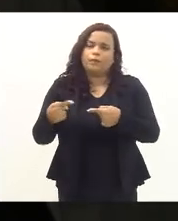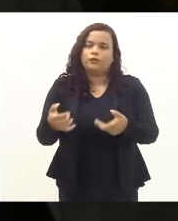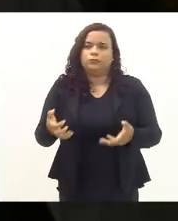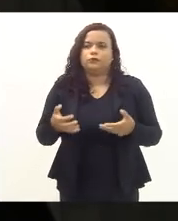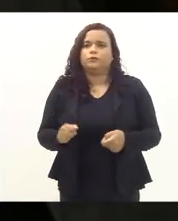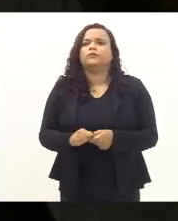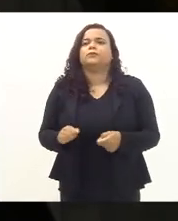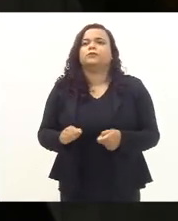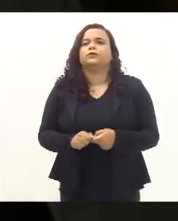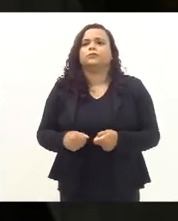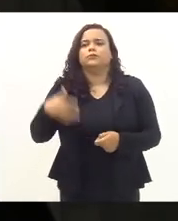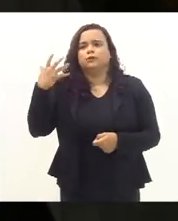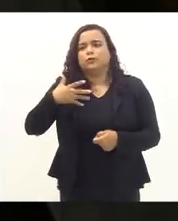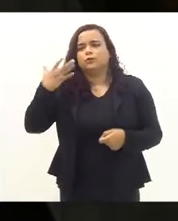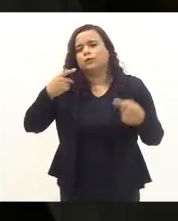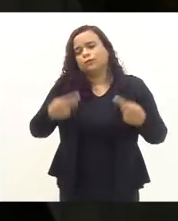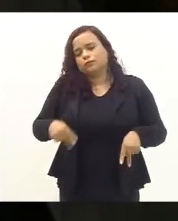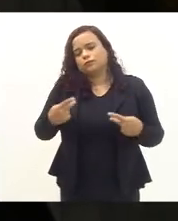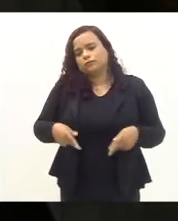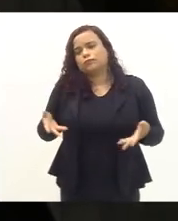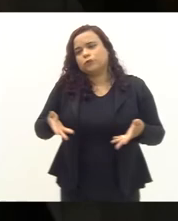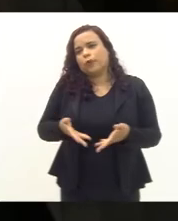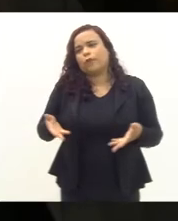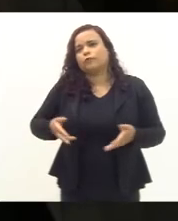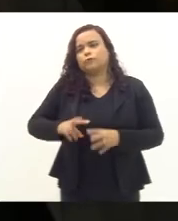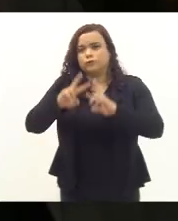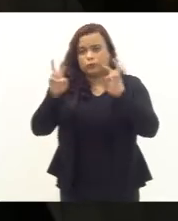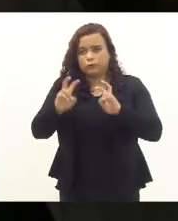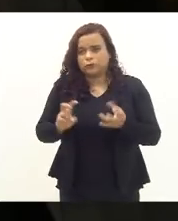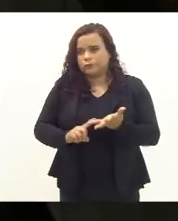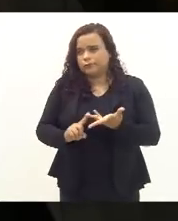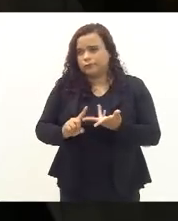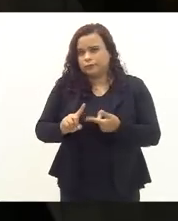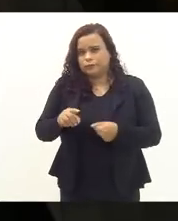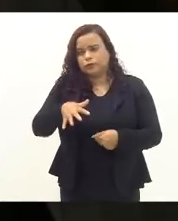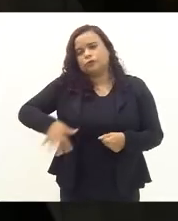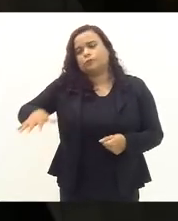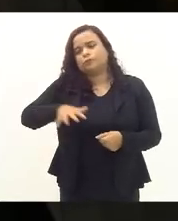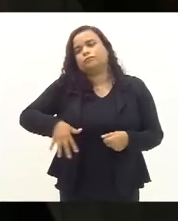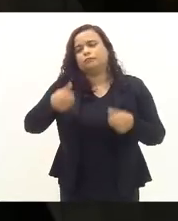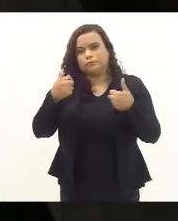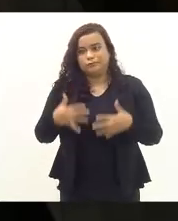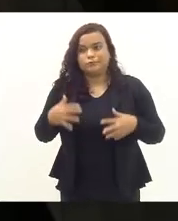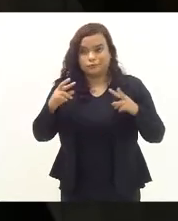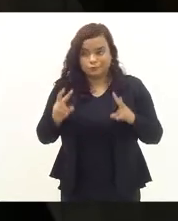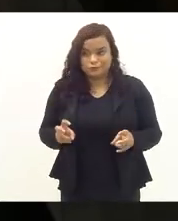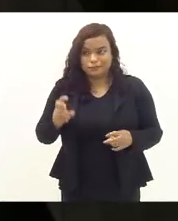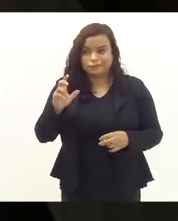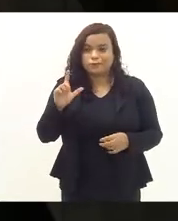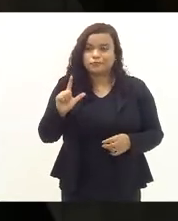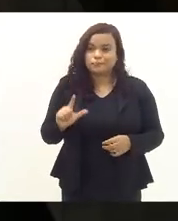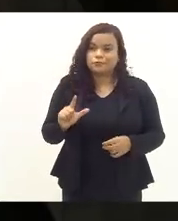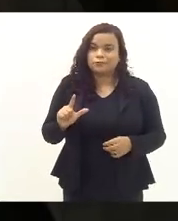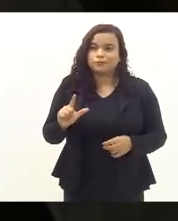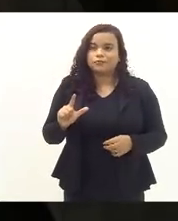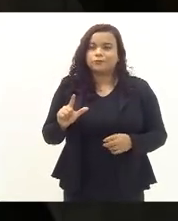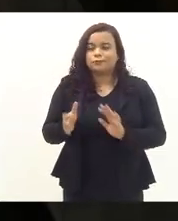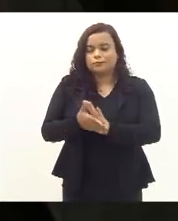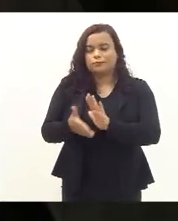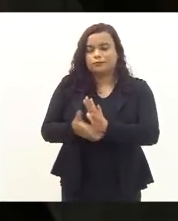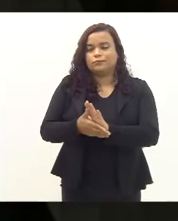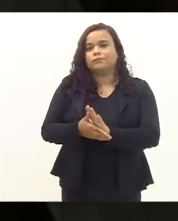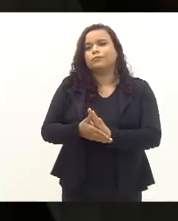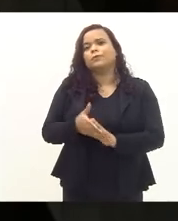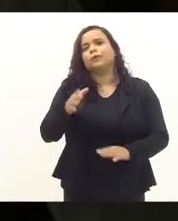fazer na sessão de hoje sobre as considerações mais Gerais a respeito a respeito da